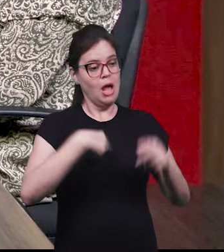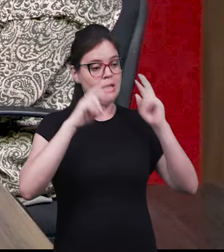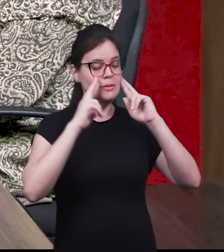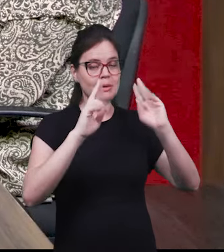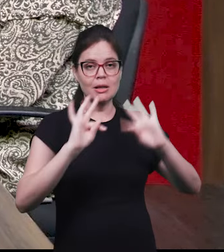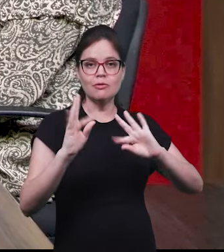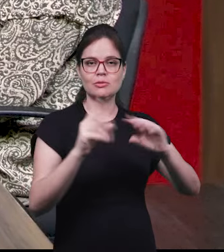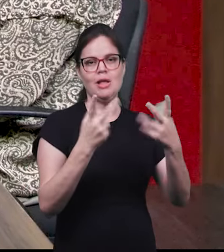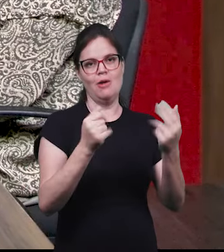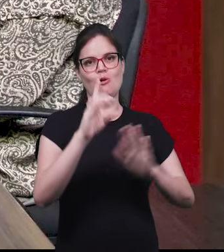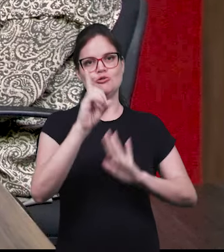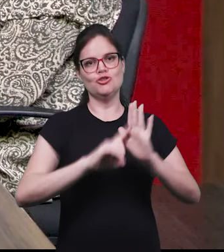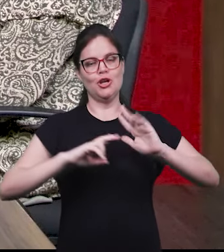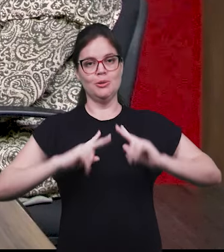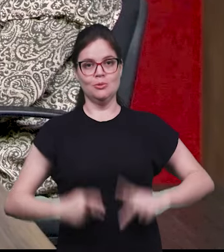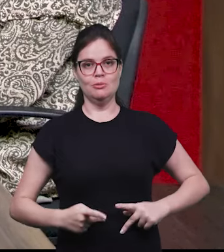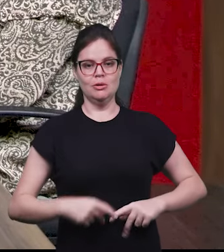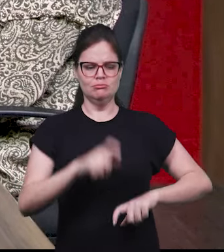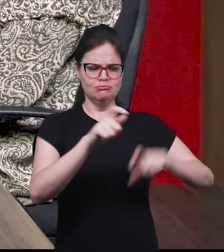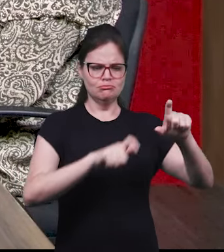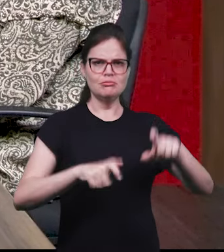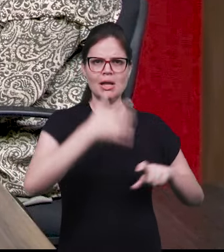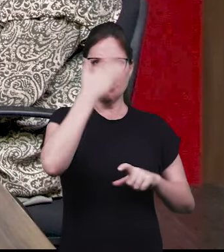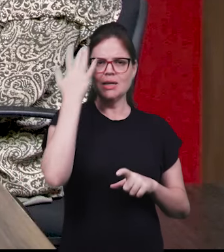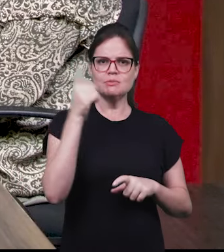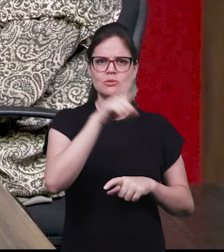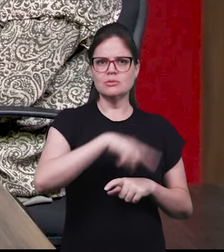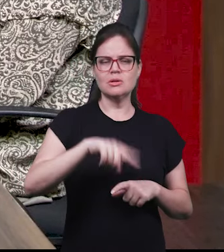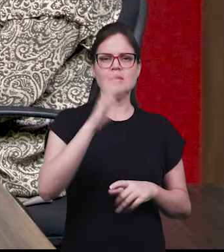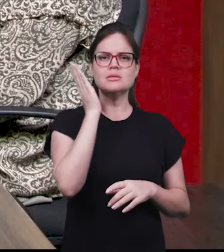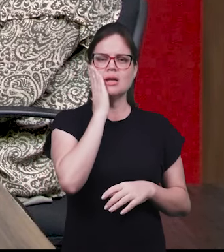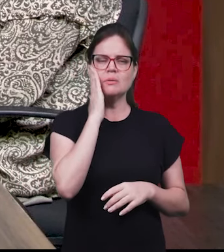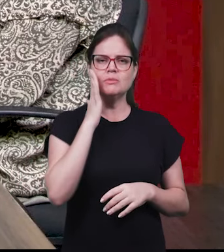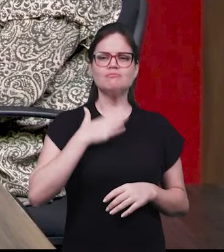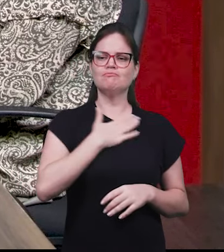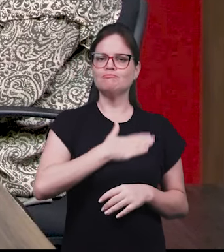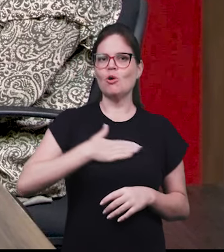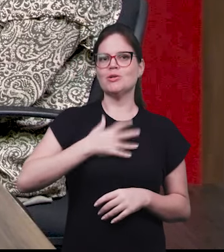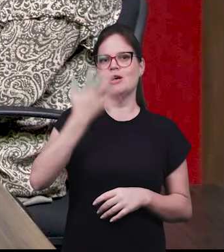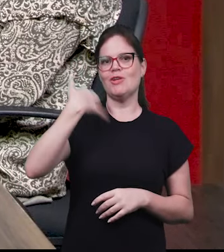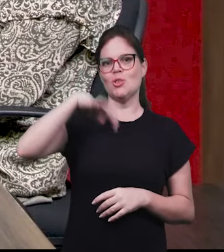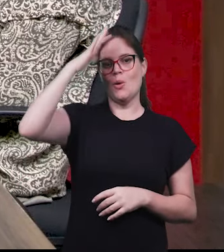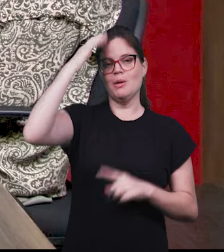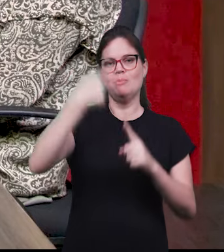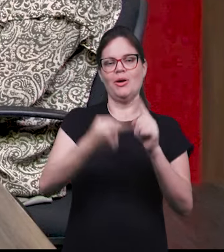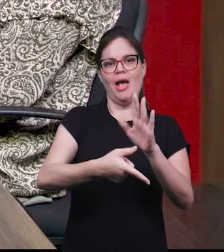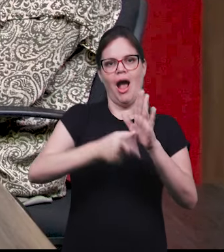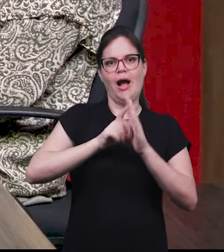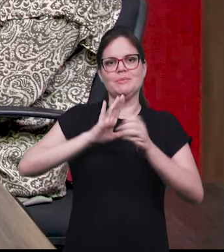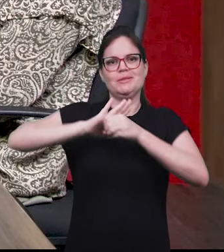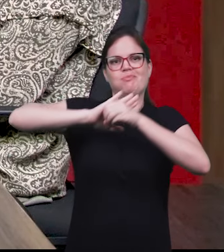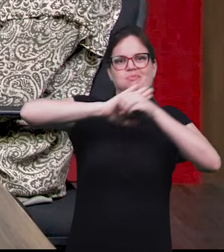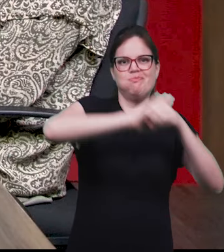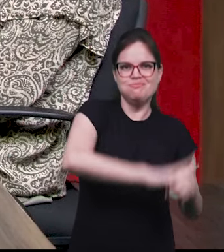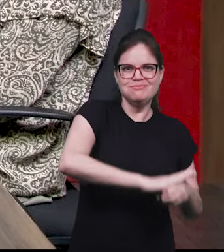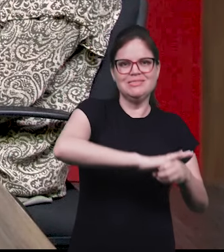até um reinado desejado, né? As pessoas que viviam sob a opressão do antigo reino